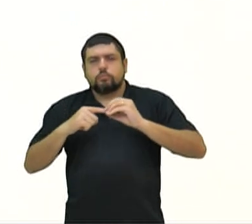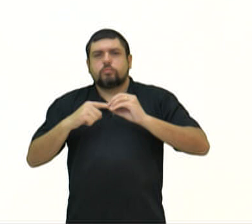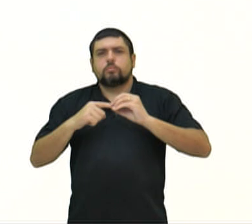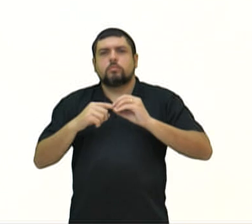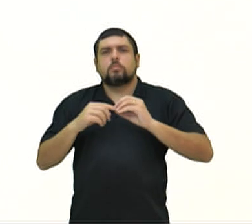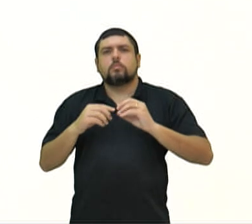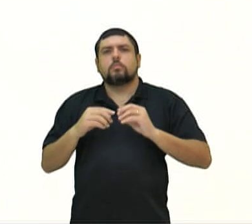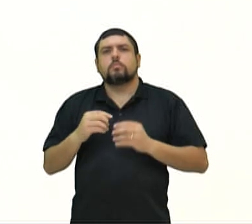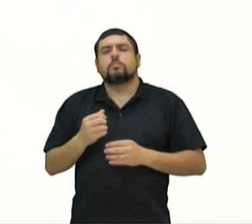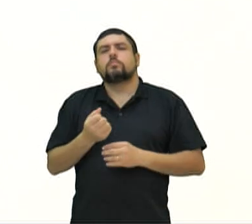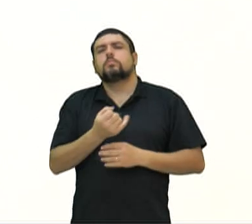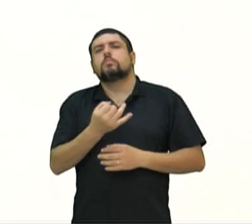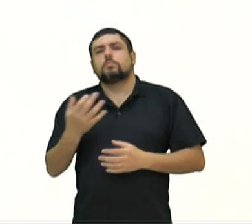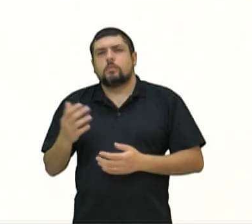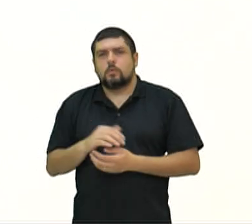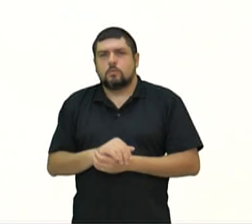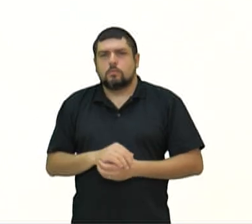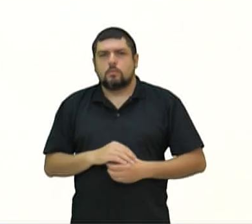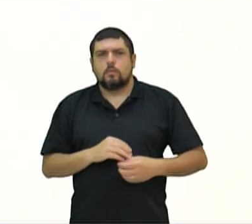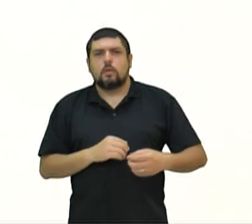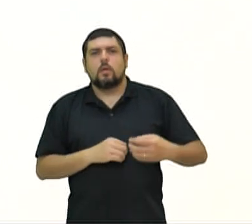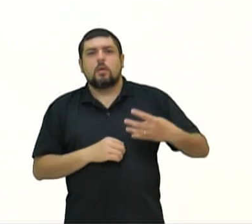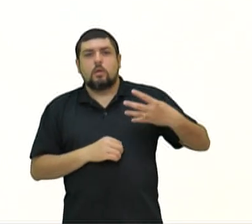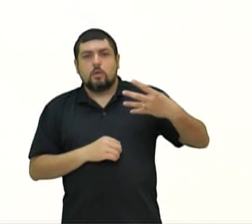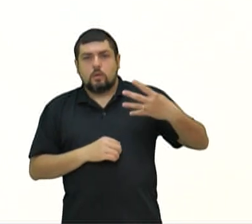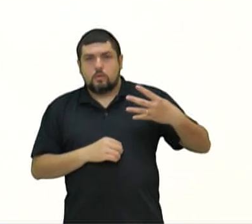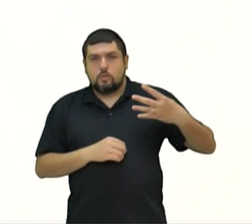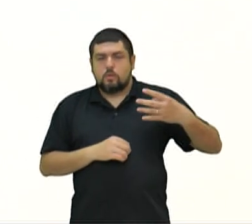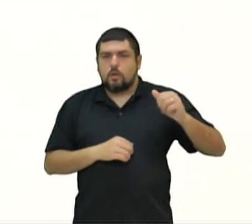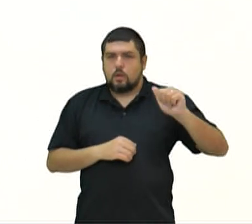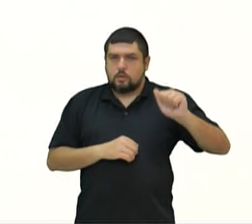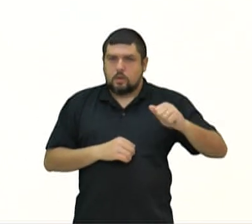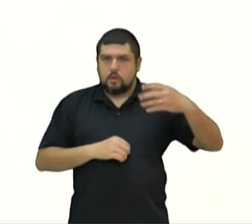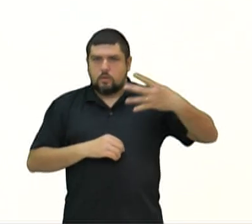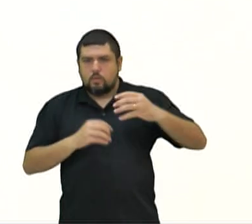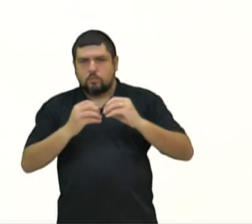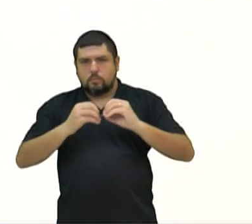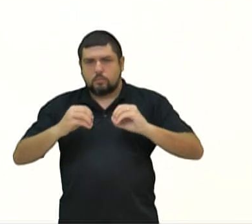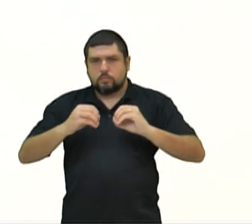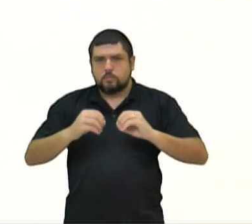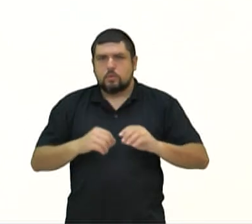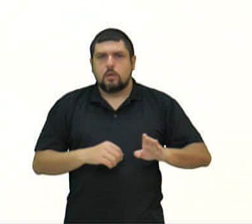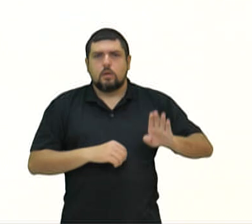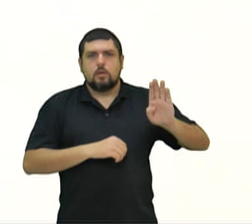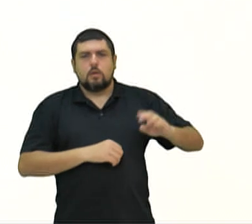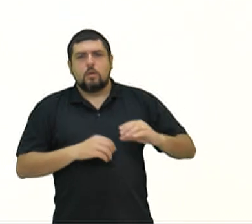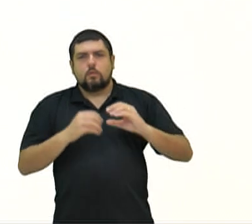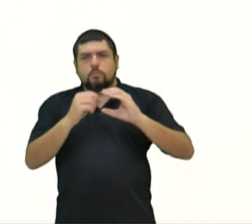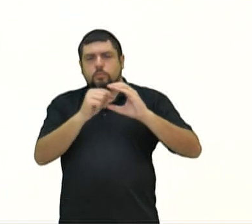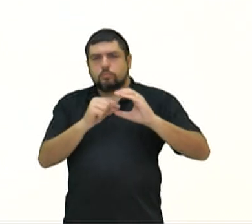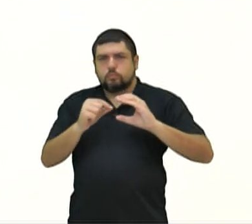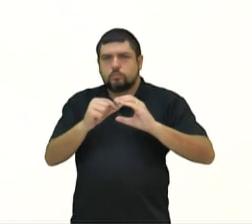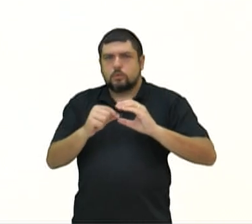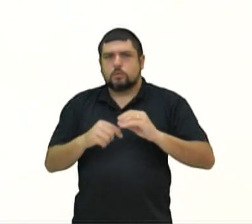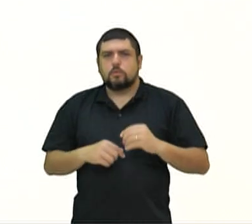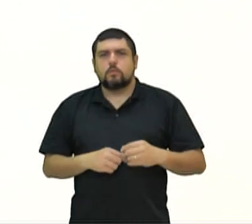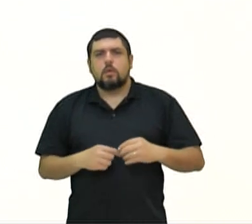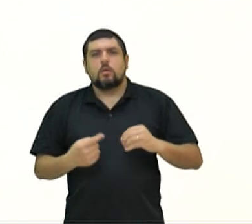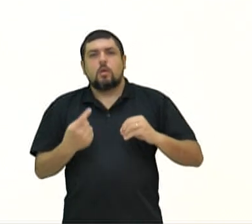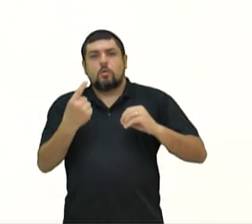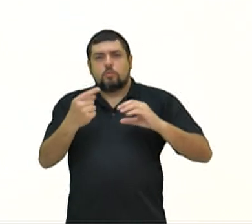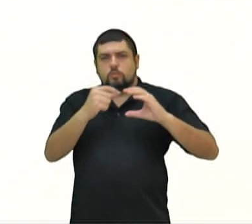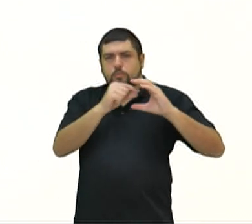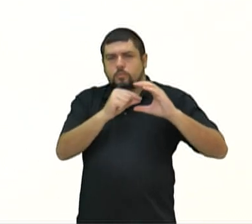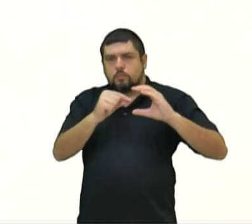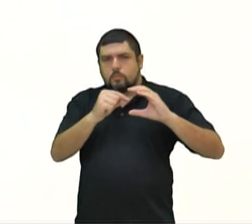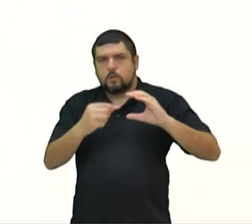total, letra A, 4 óvulos, 4 ovócitos secundários, um ovócito secundário e 3